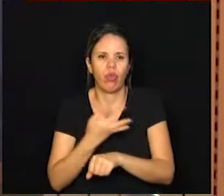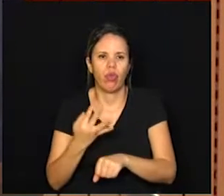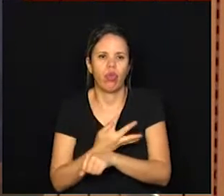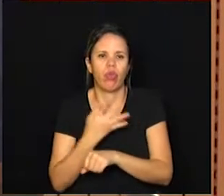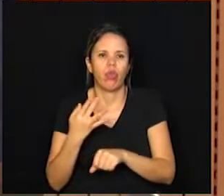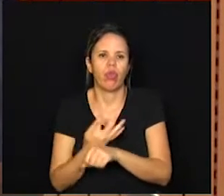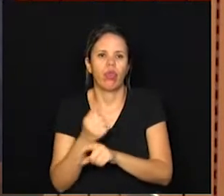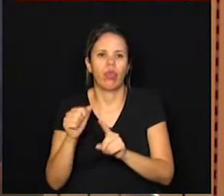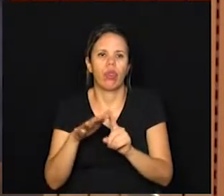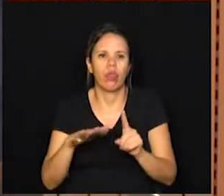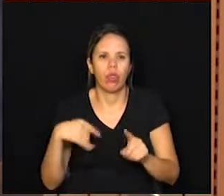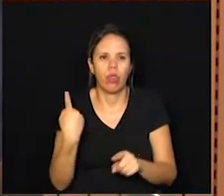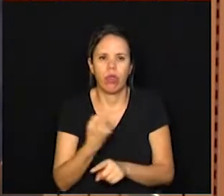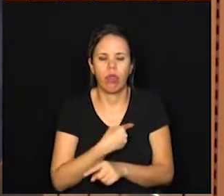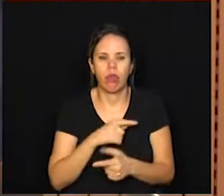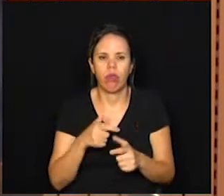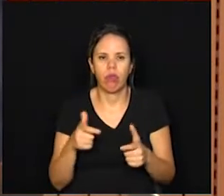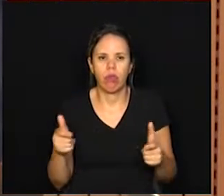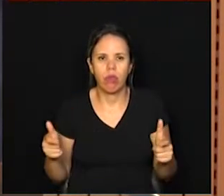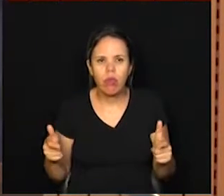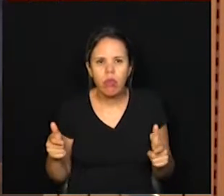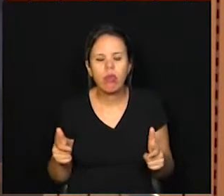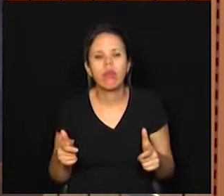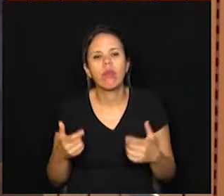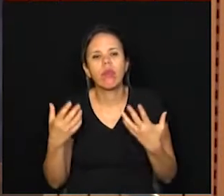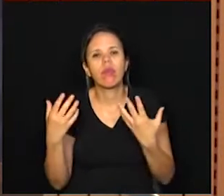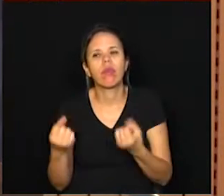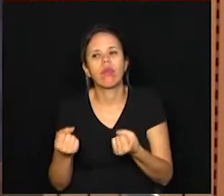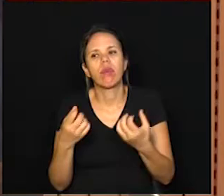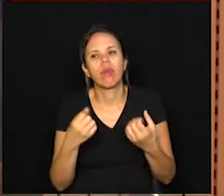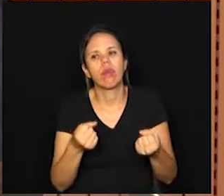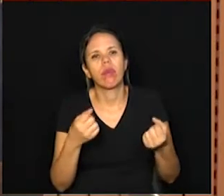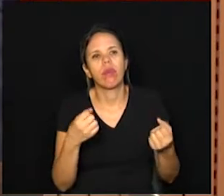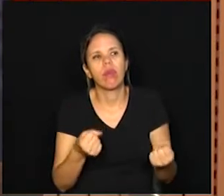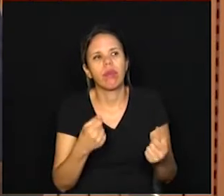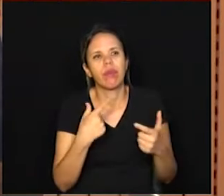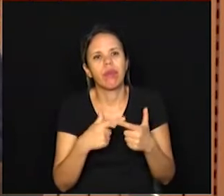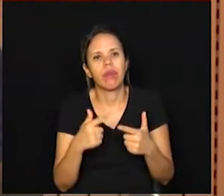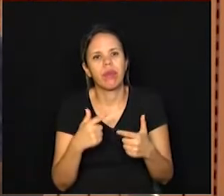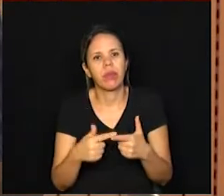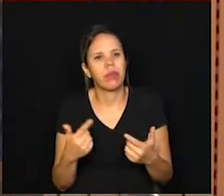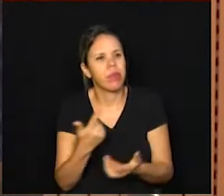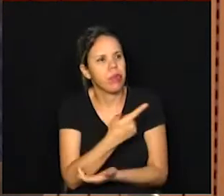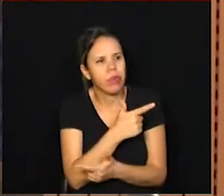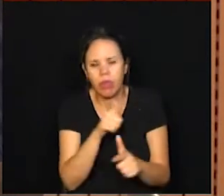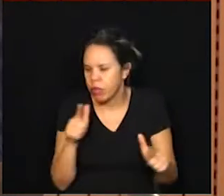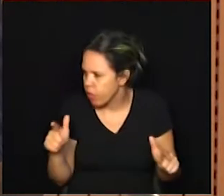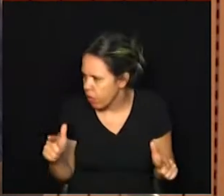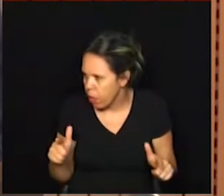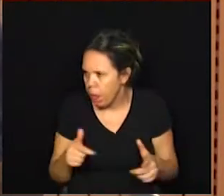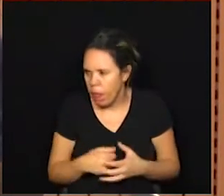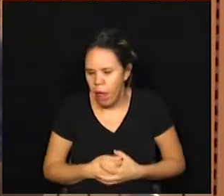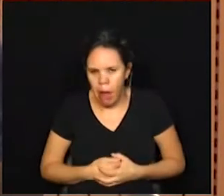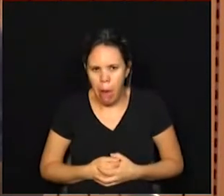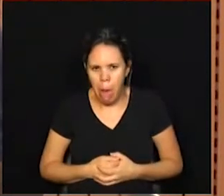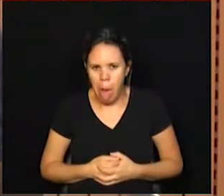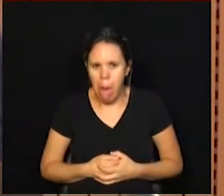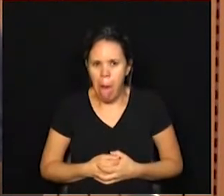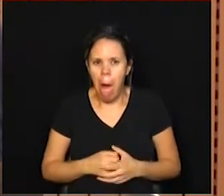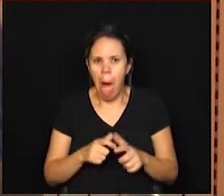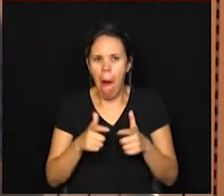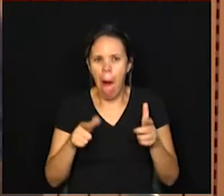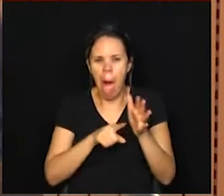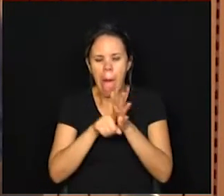sociedade. Nós fomos cada vez mais coniventes com essa situação. Não houve um levante